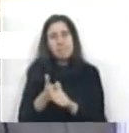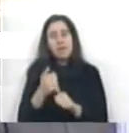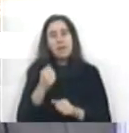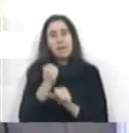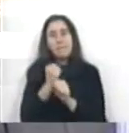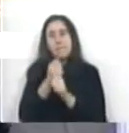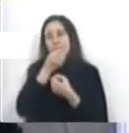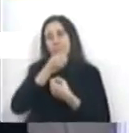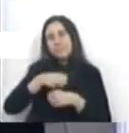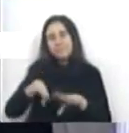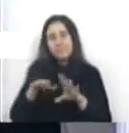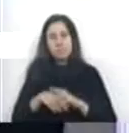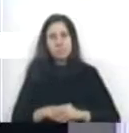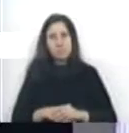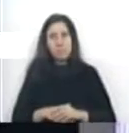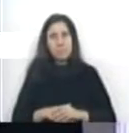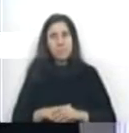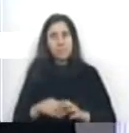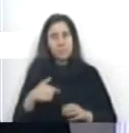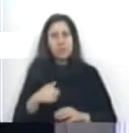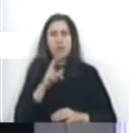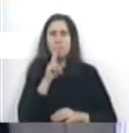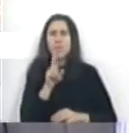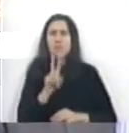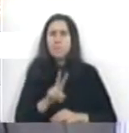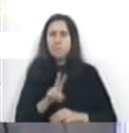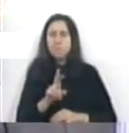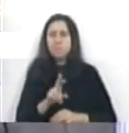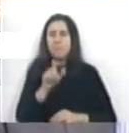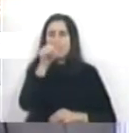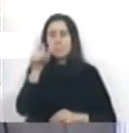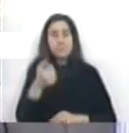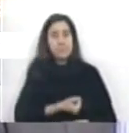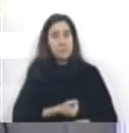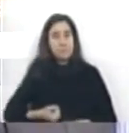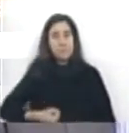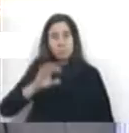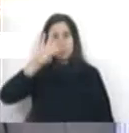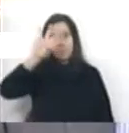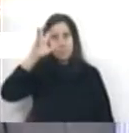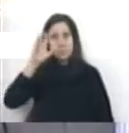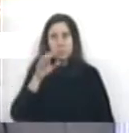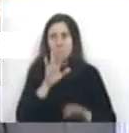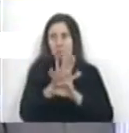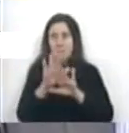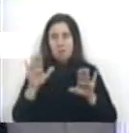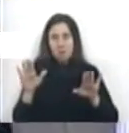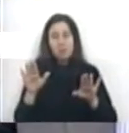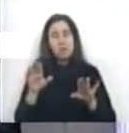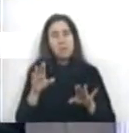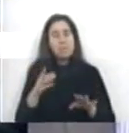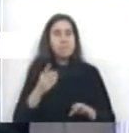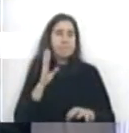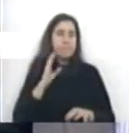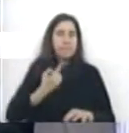emprego. A minha segunda resposta aos desempregados deste país, aos que cá estão e aos que